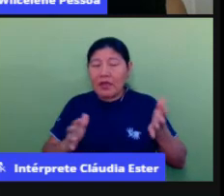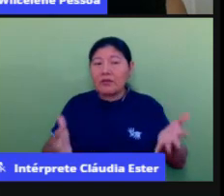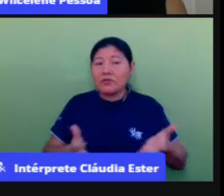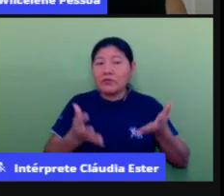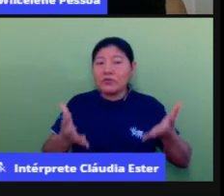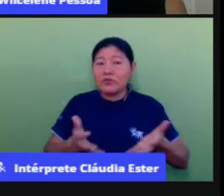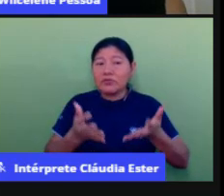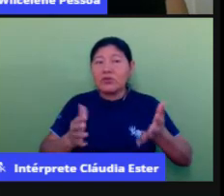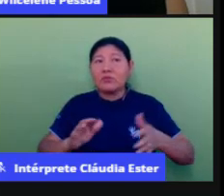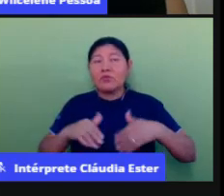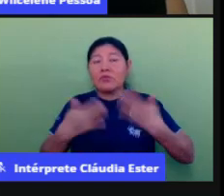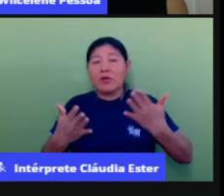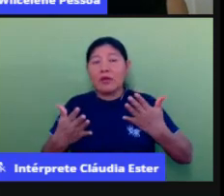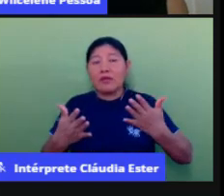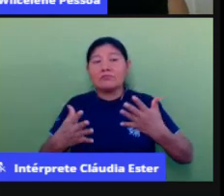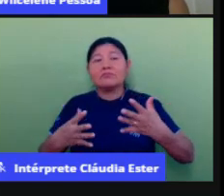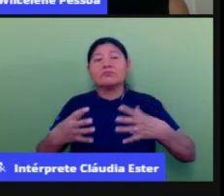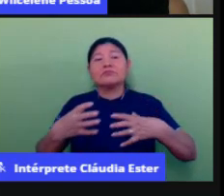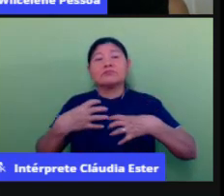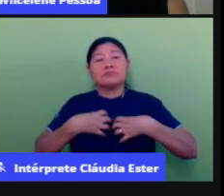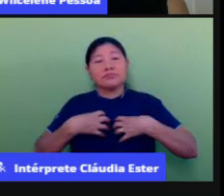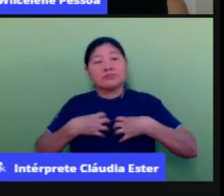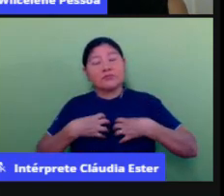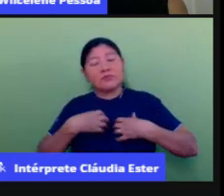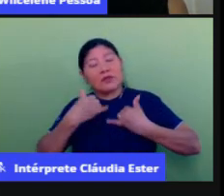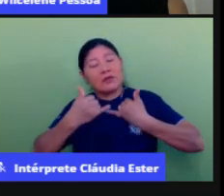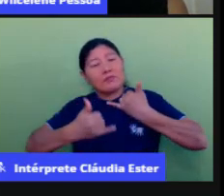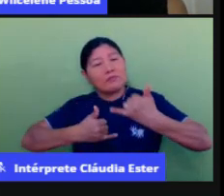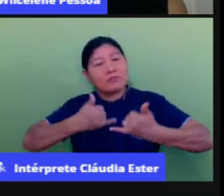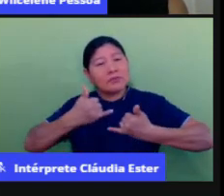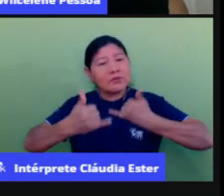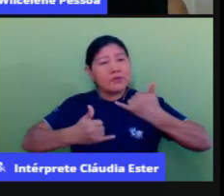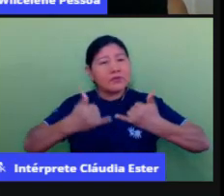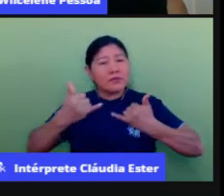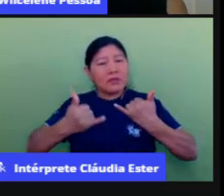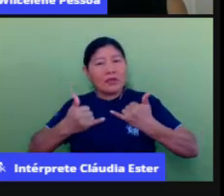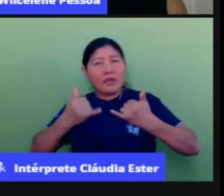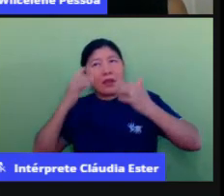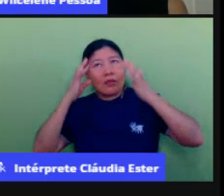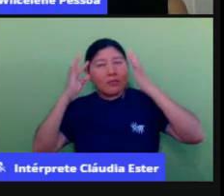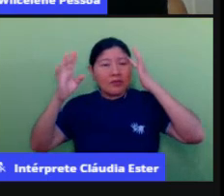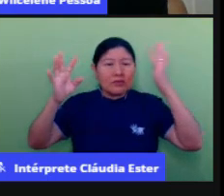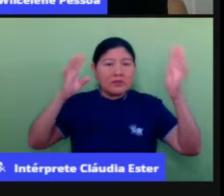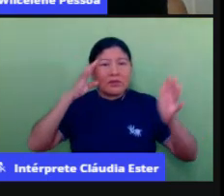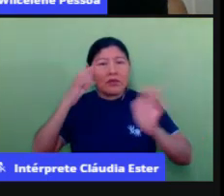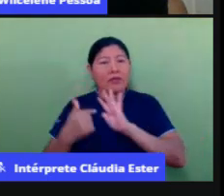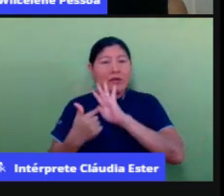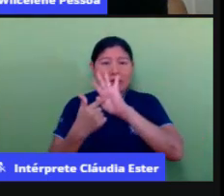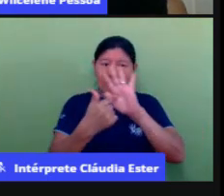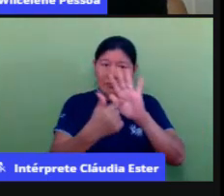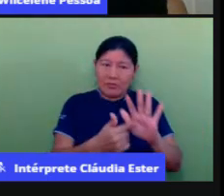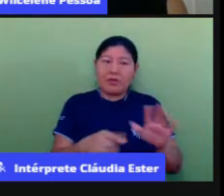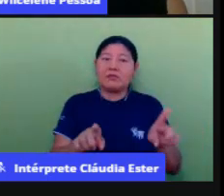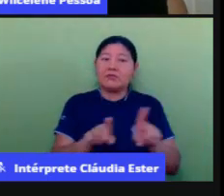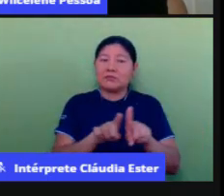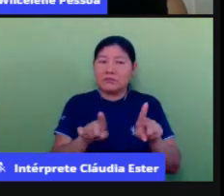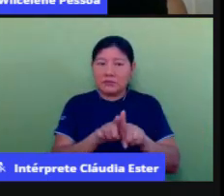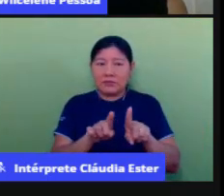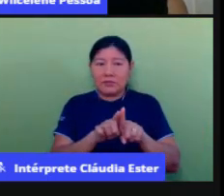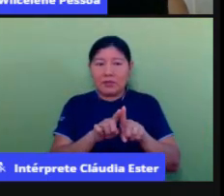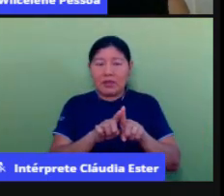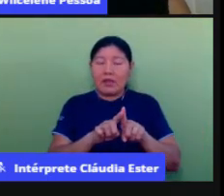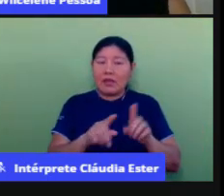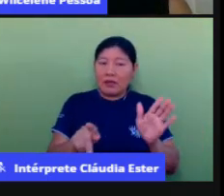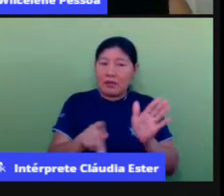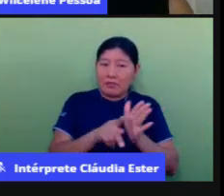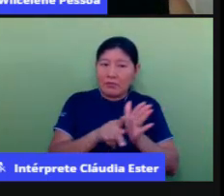cognitivo, socioemocional, experiências lúdicas. Inclusive, ele ressalta, né, um pouco do que traz a BNCC, que